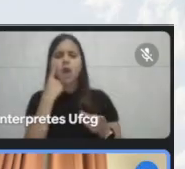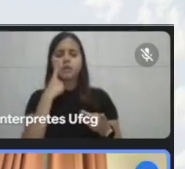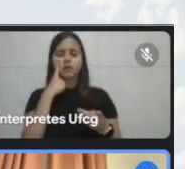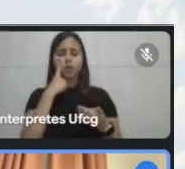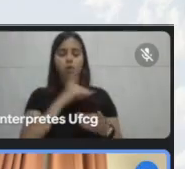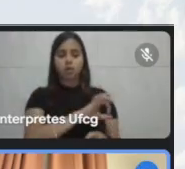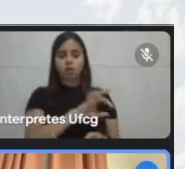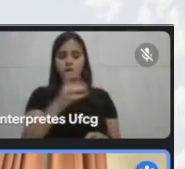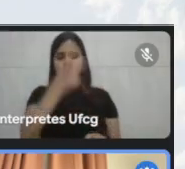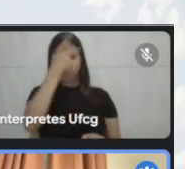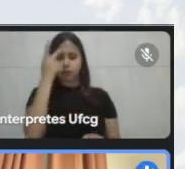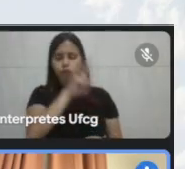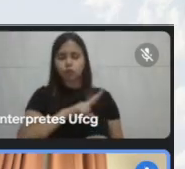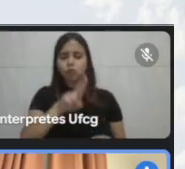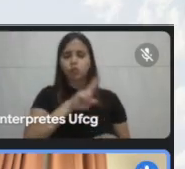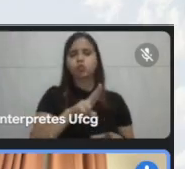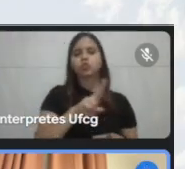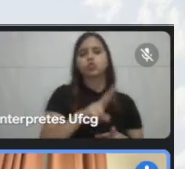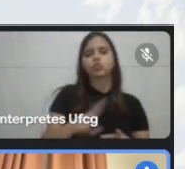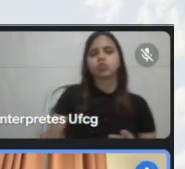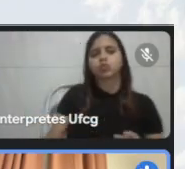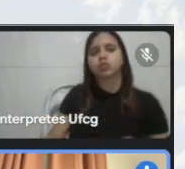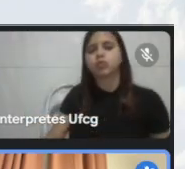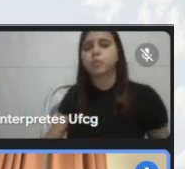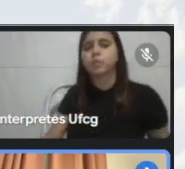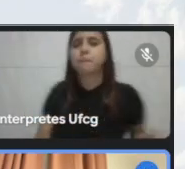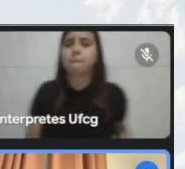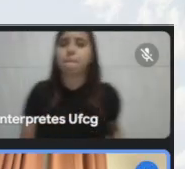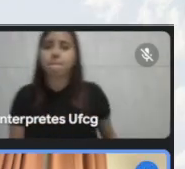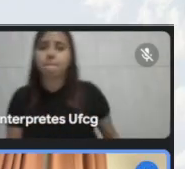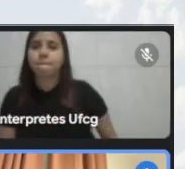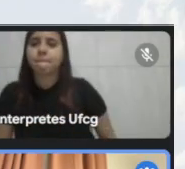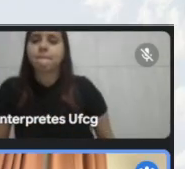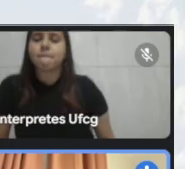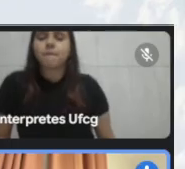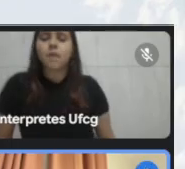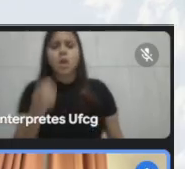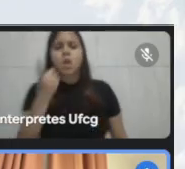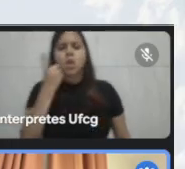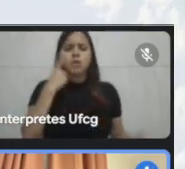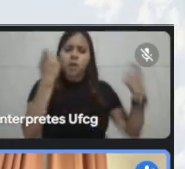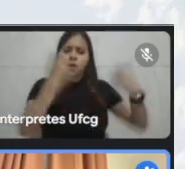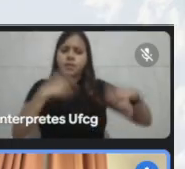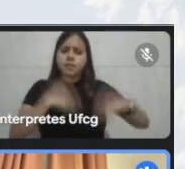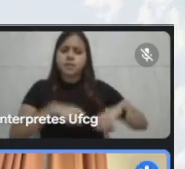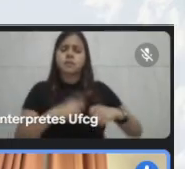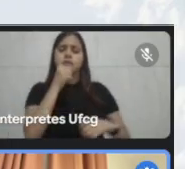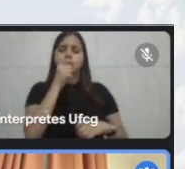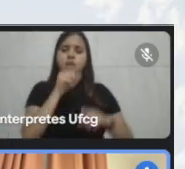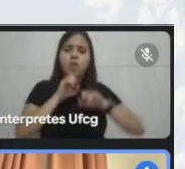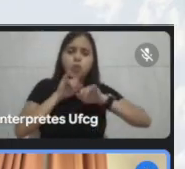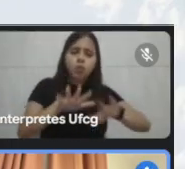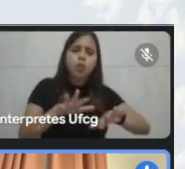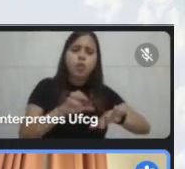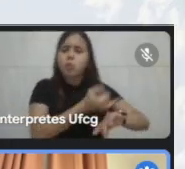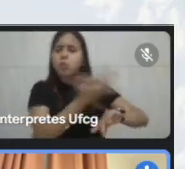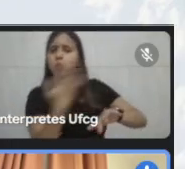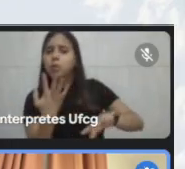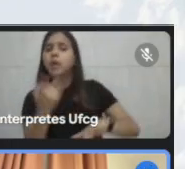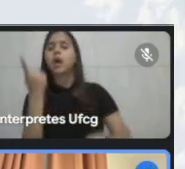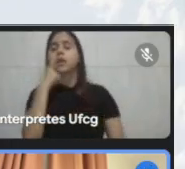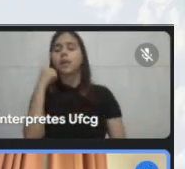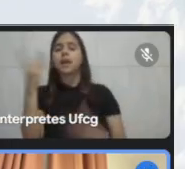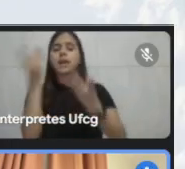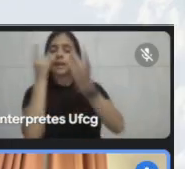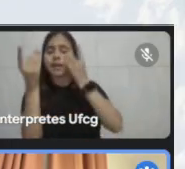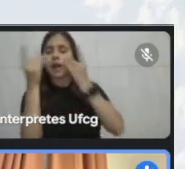pixel. E a gente tem um estudo, que é o estudo de Veiga, que são drivers de urbanização. Então, ela